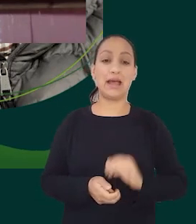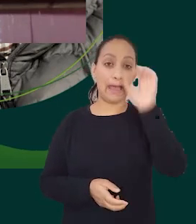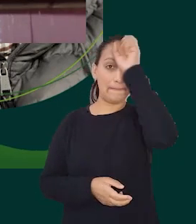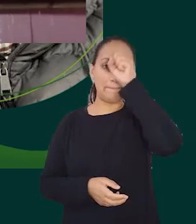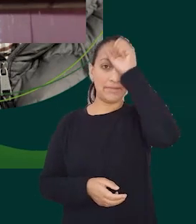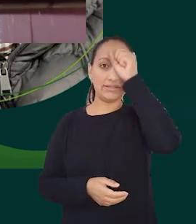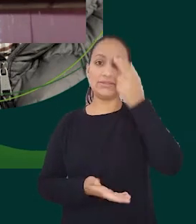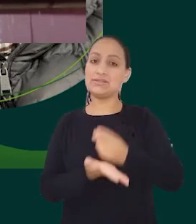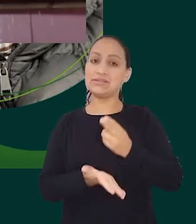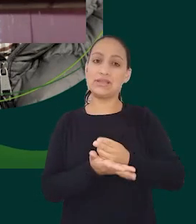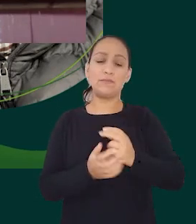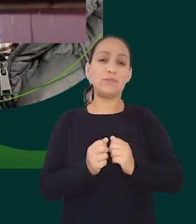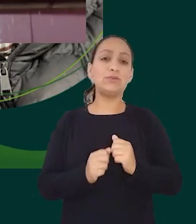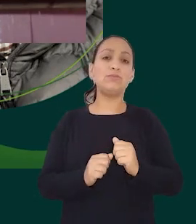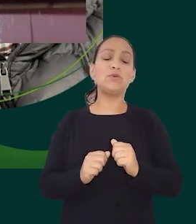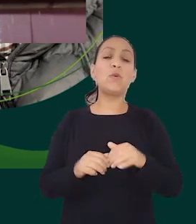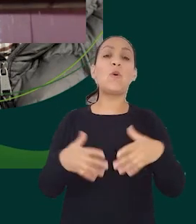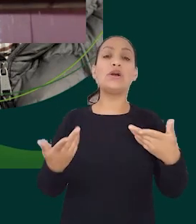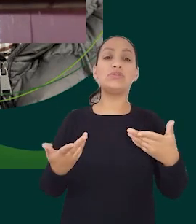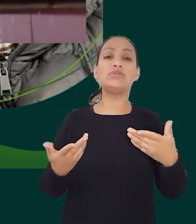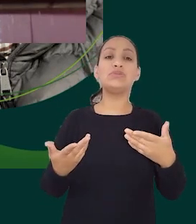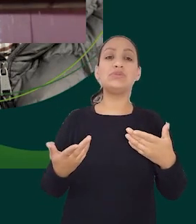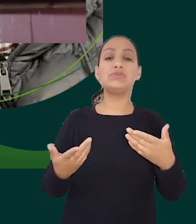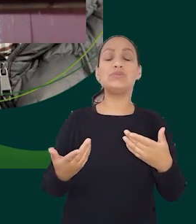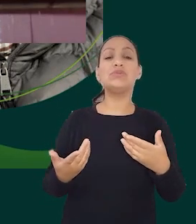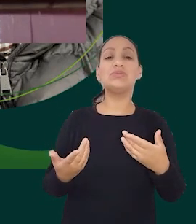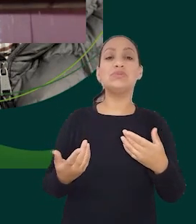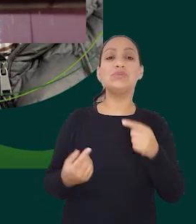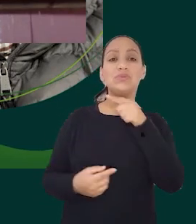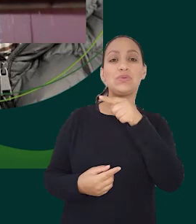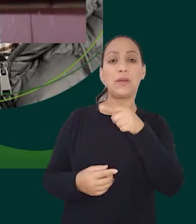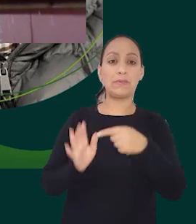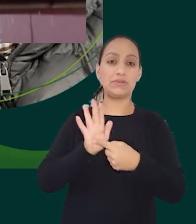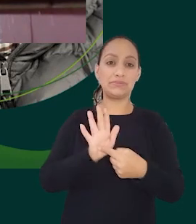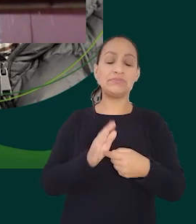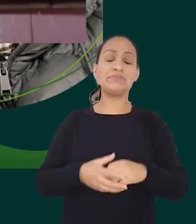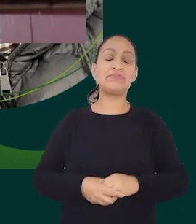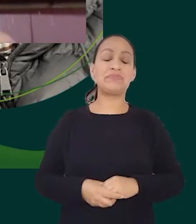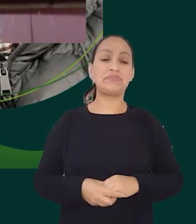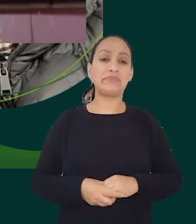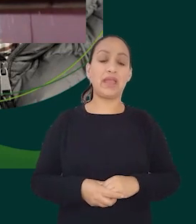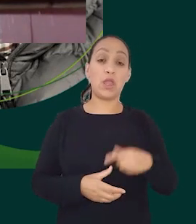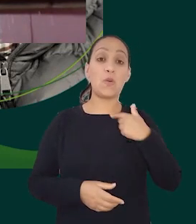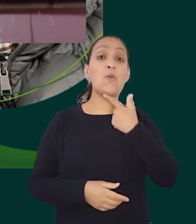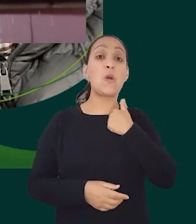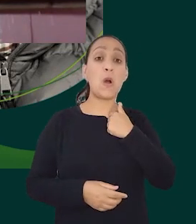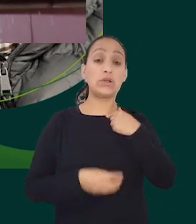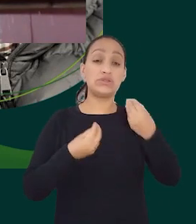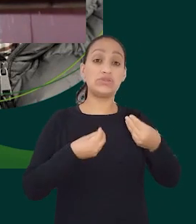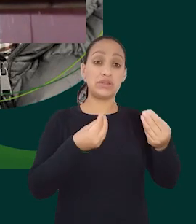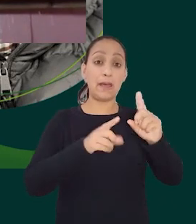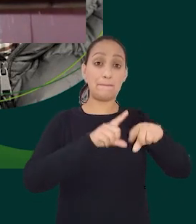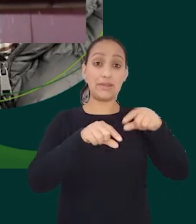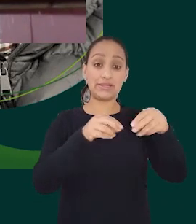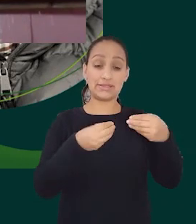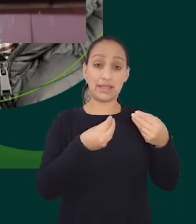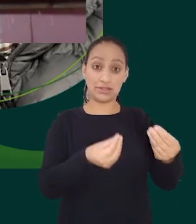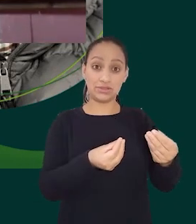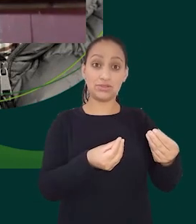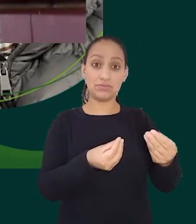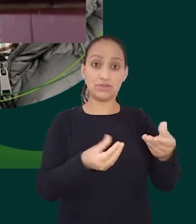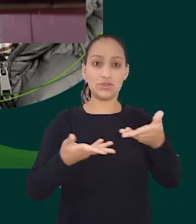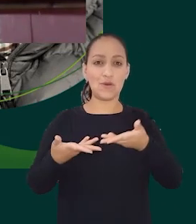aprendo sempre para caramba contigo. Eu gosto de dar um presente para os convidados, principalmente agora que não precisa